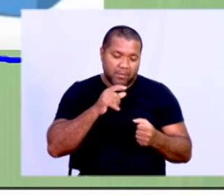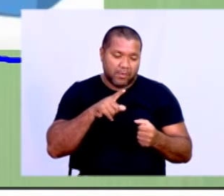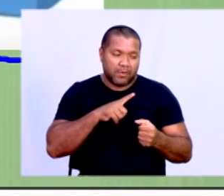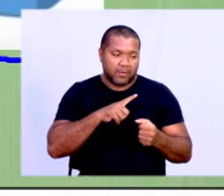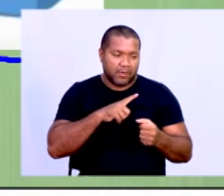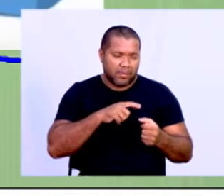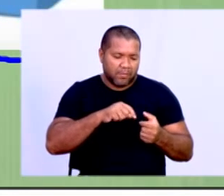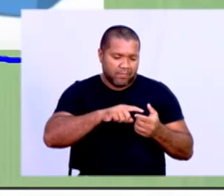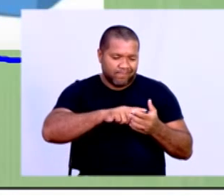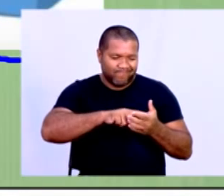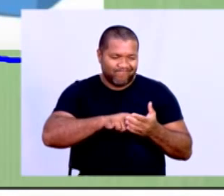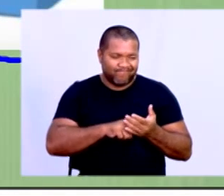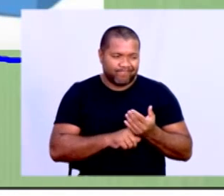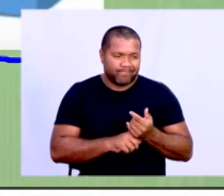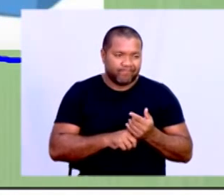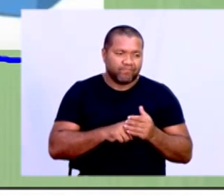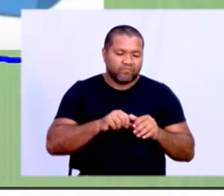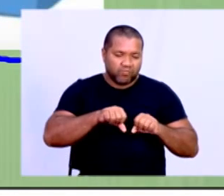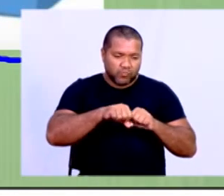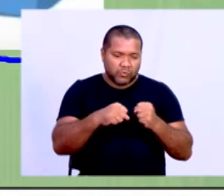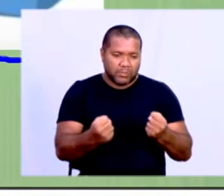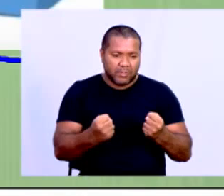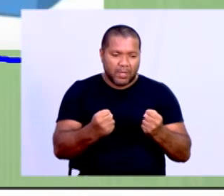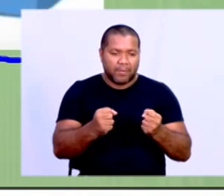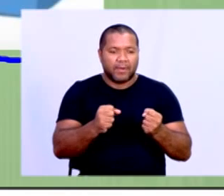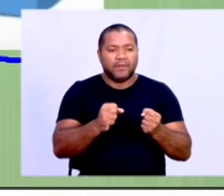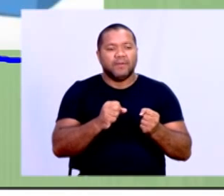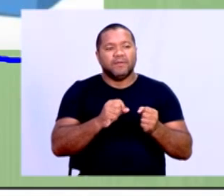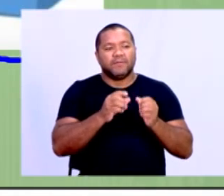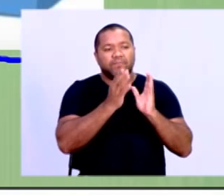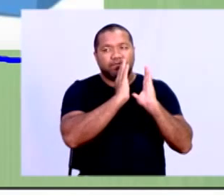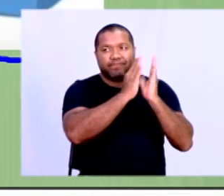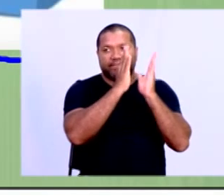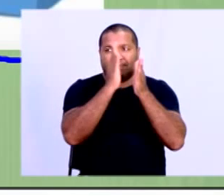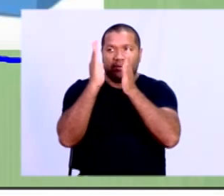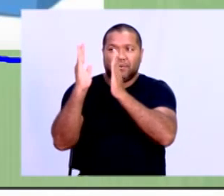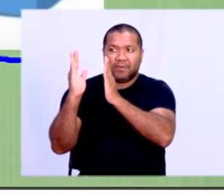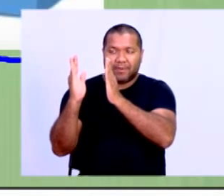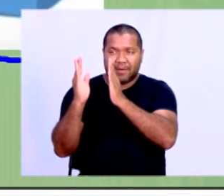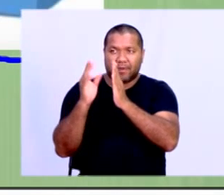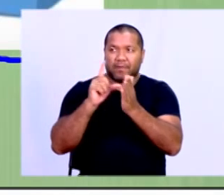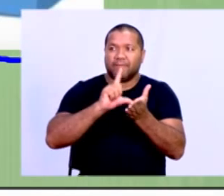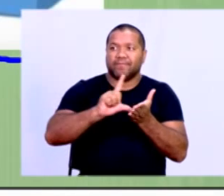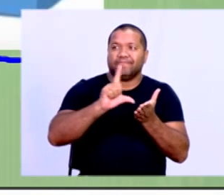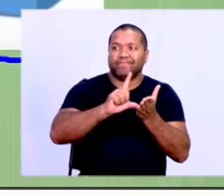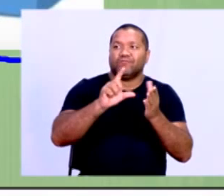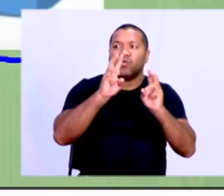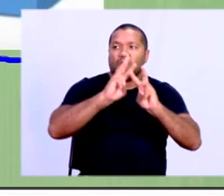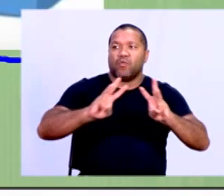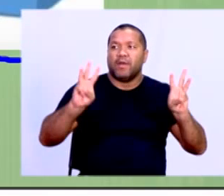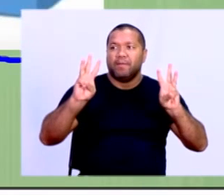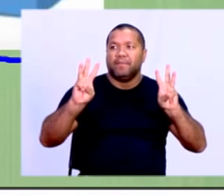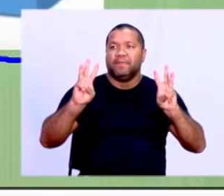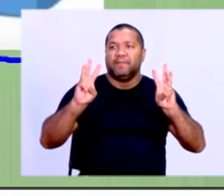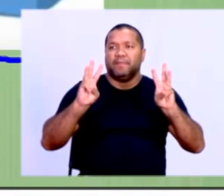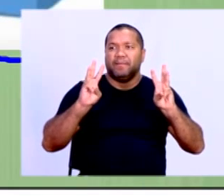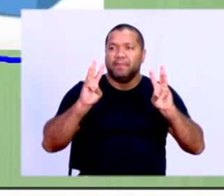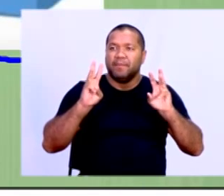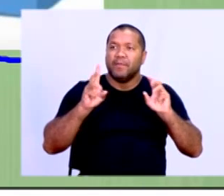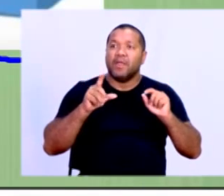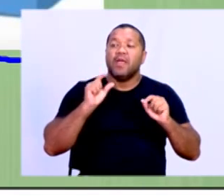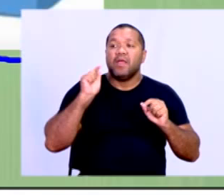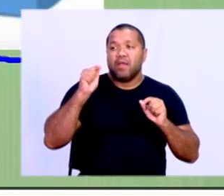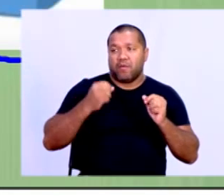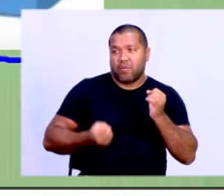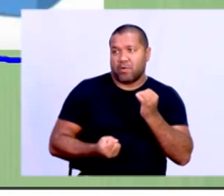tenho um sistema de biblioteca, uma biblioteca web, e eu